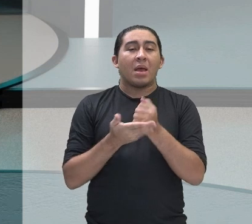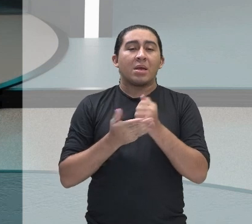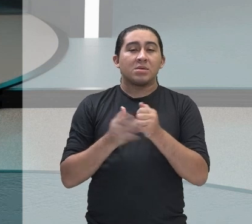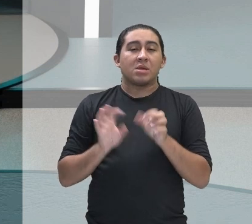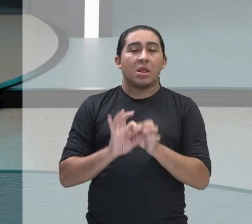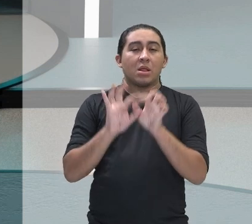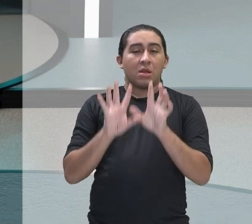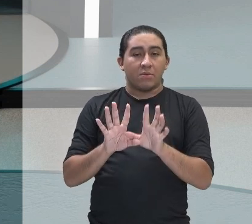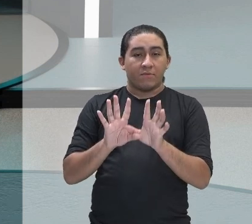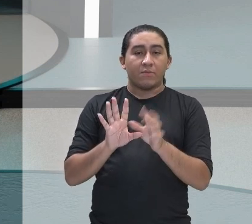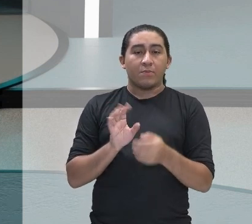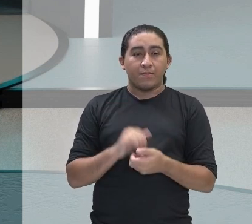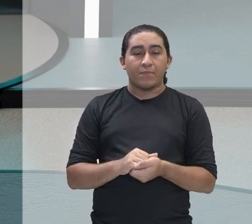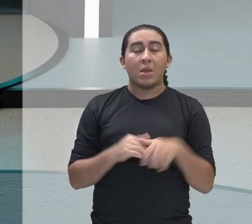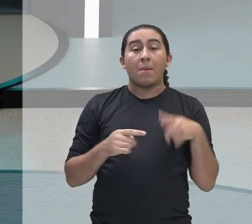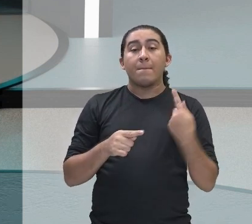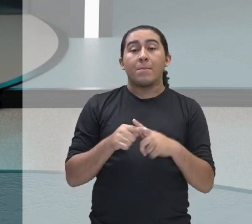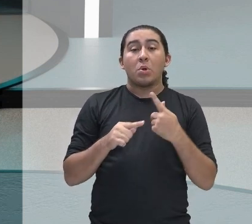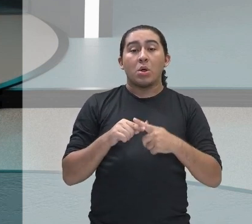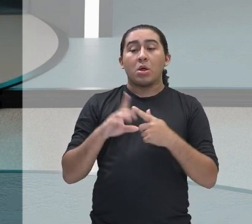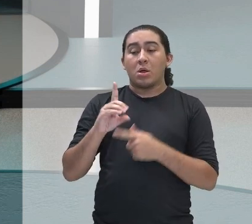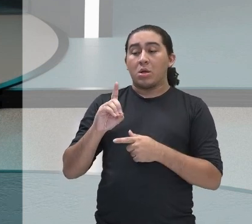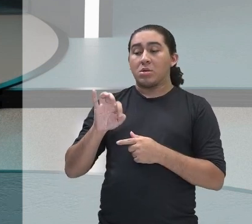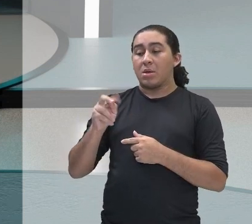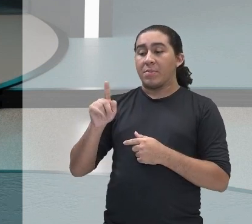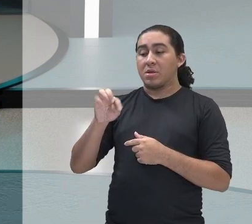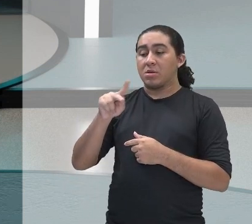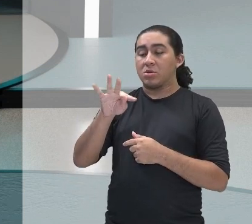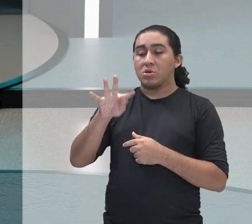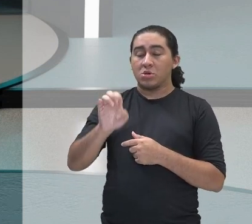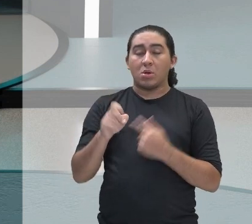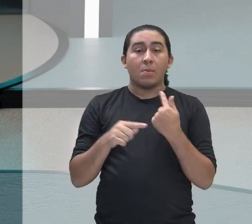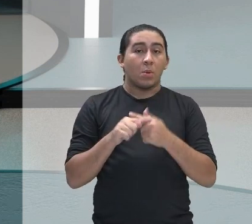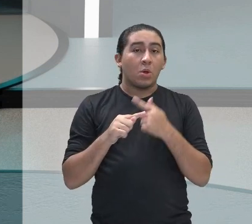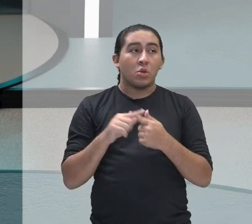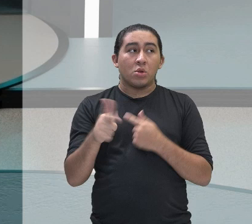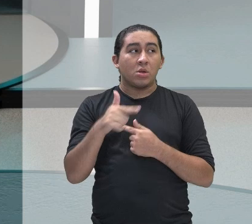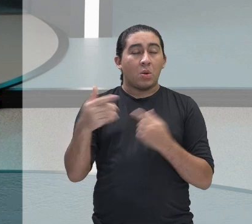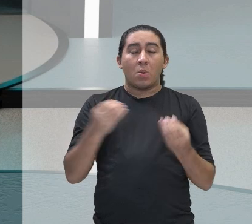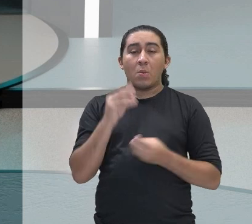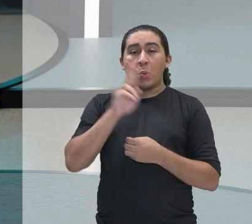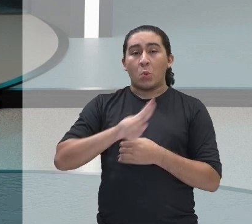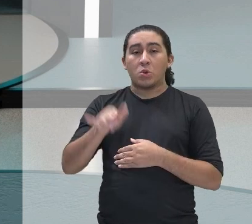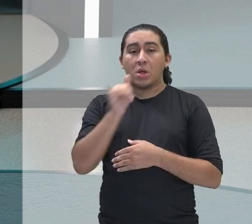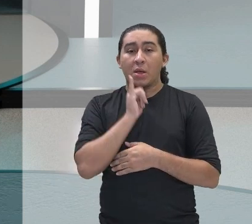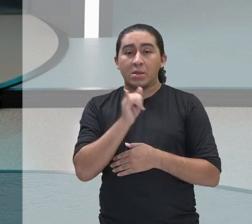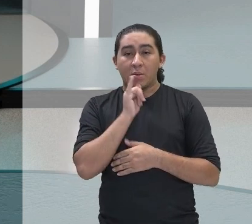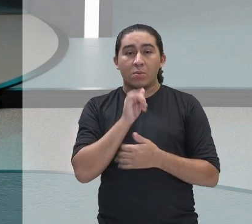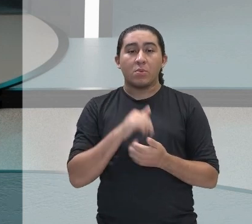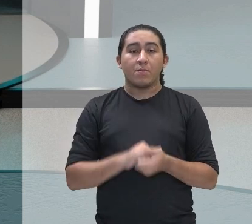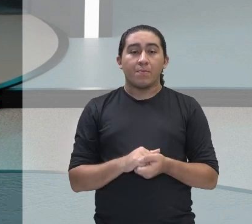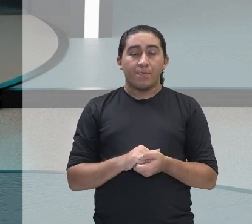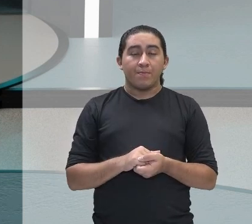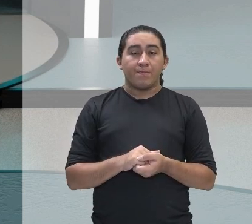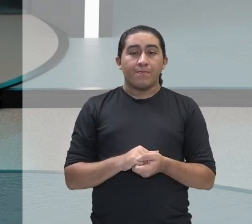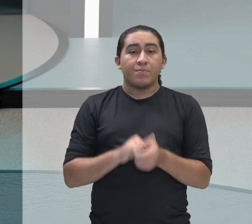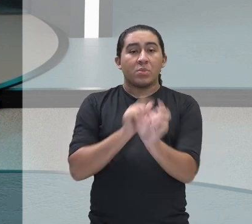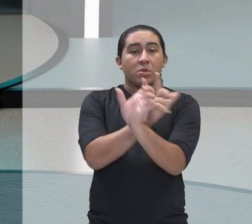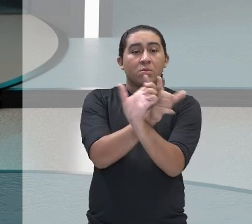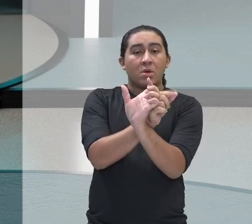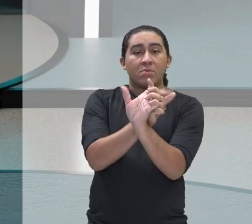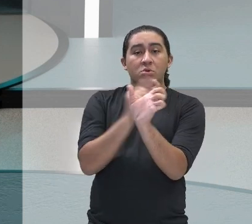dependente. Por que dependente? Porque eu não posso utilizar, por exemplo, um prefixo e um